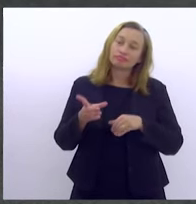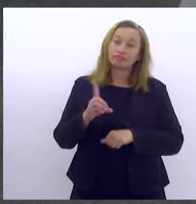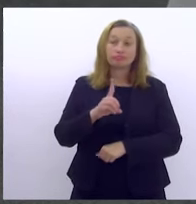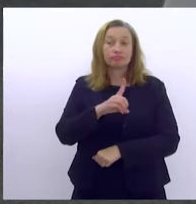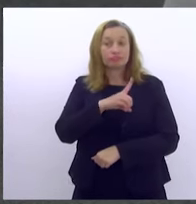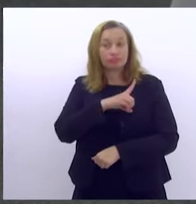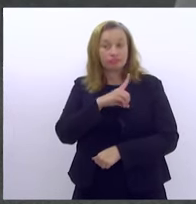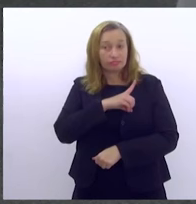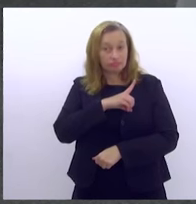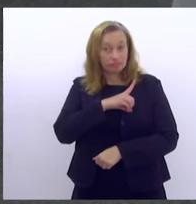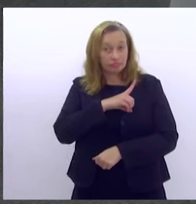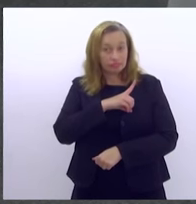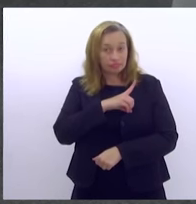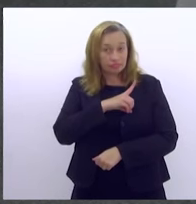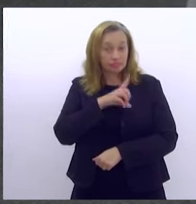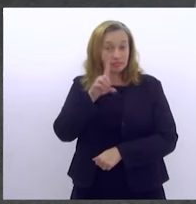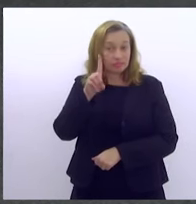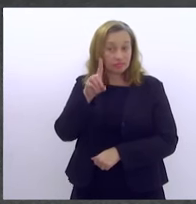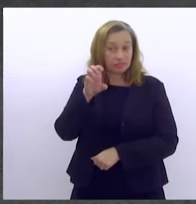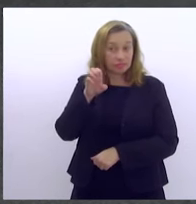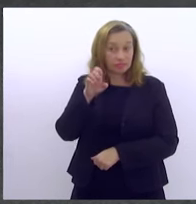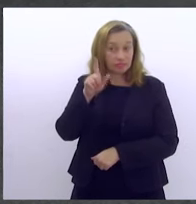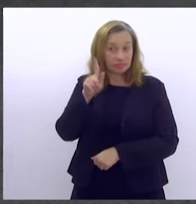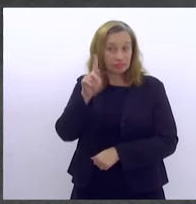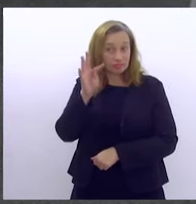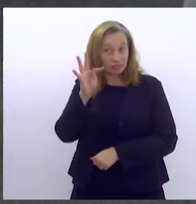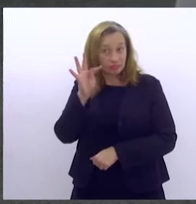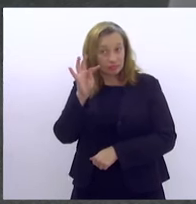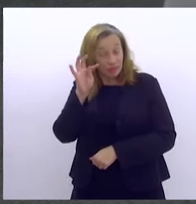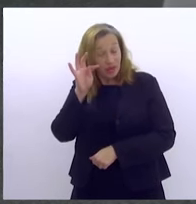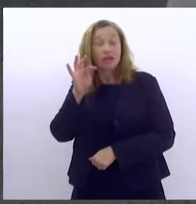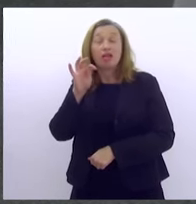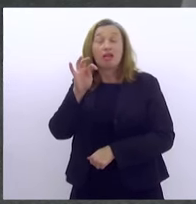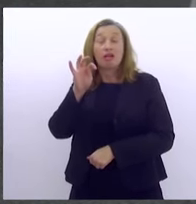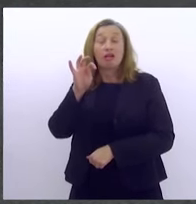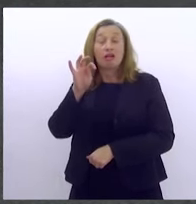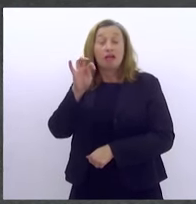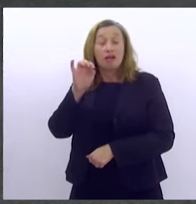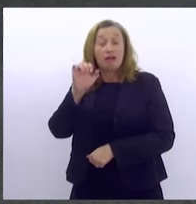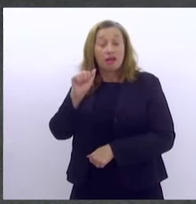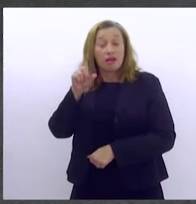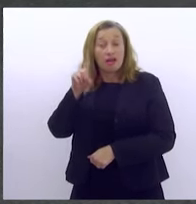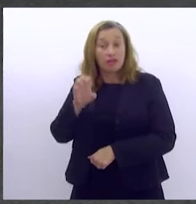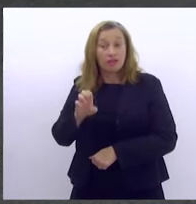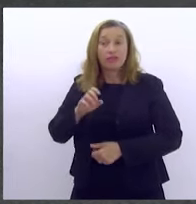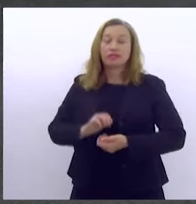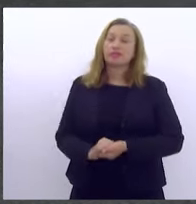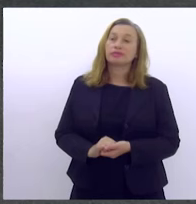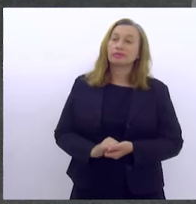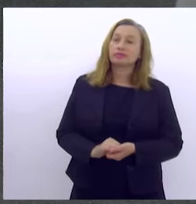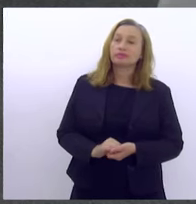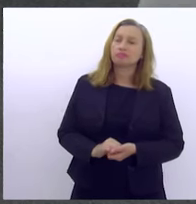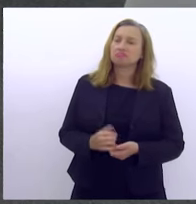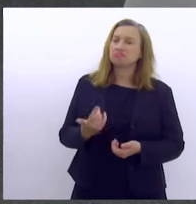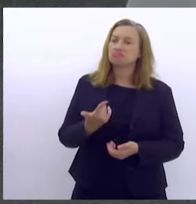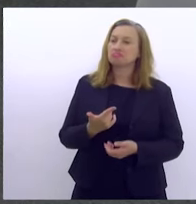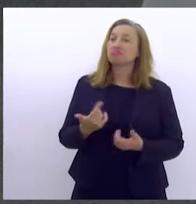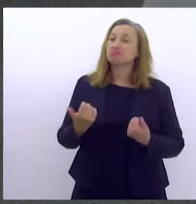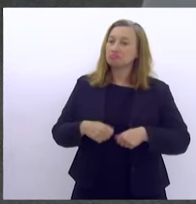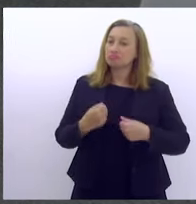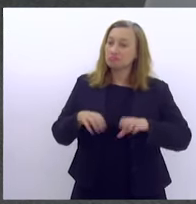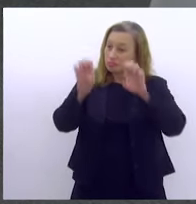delegacias, na delegacia do DECRAD, que hoje existe, de mais uma atribuição sem dar estrutura. Ou